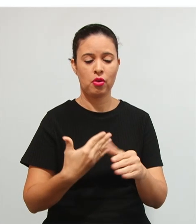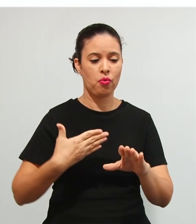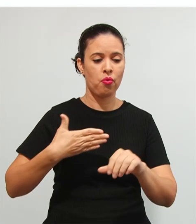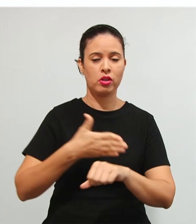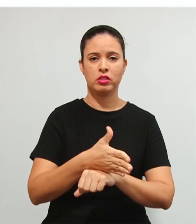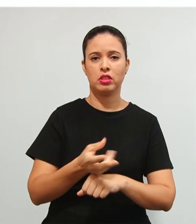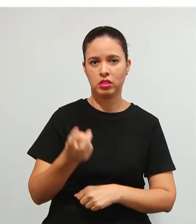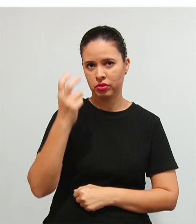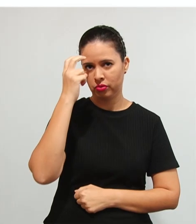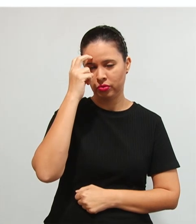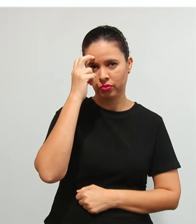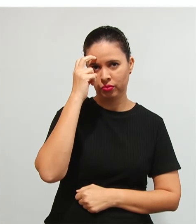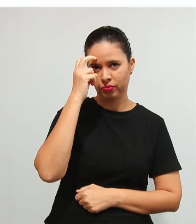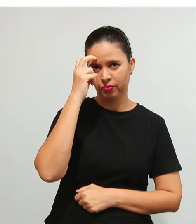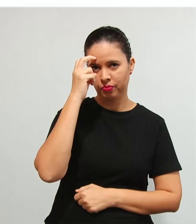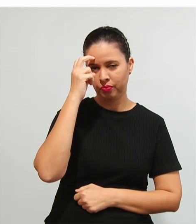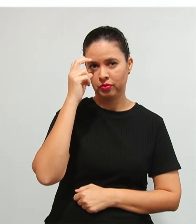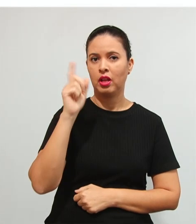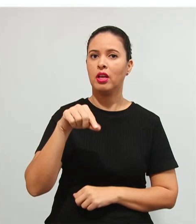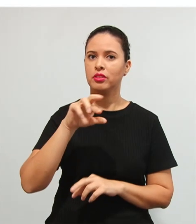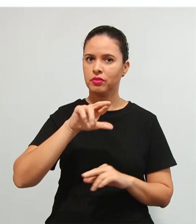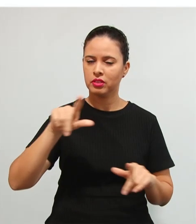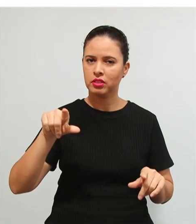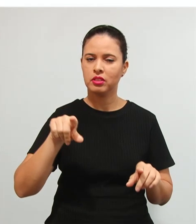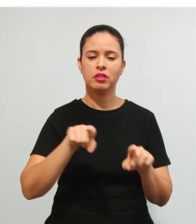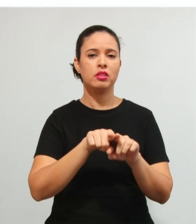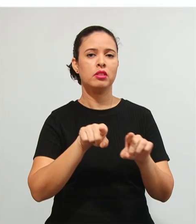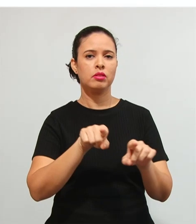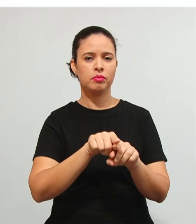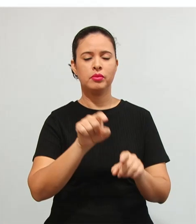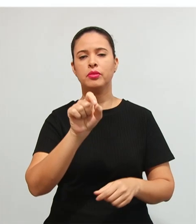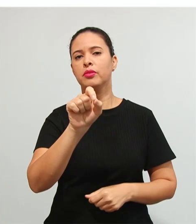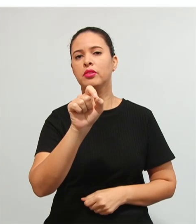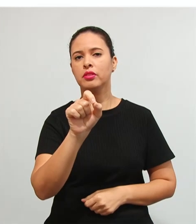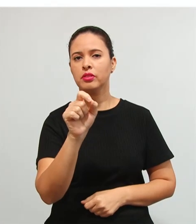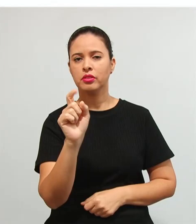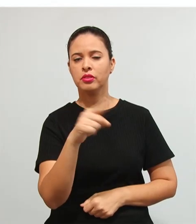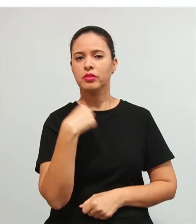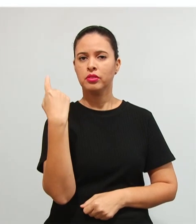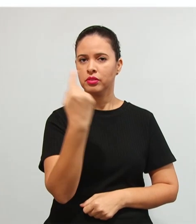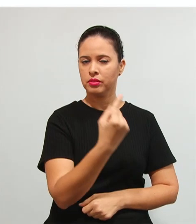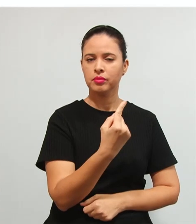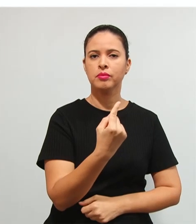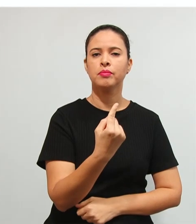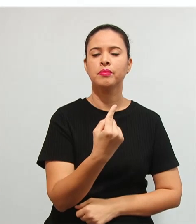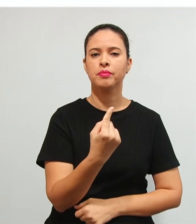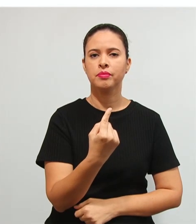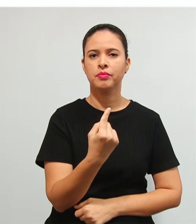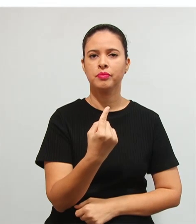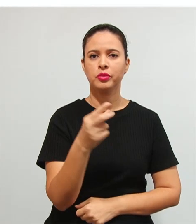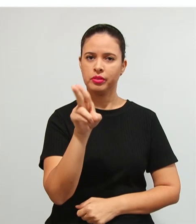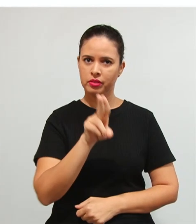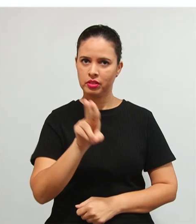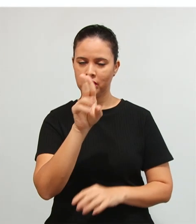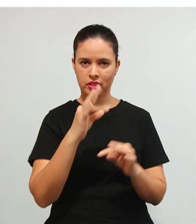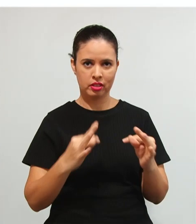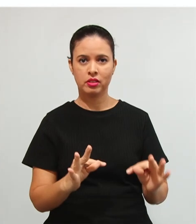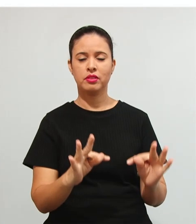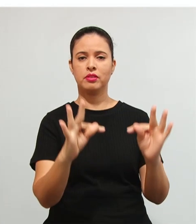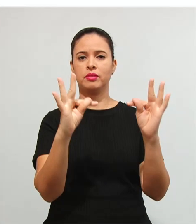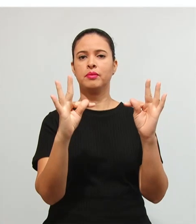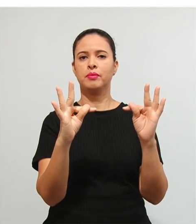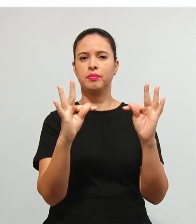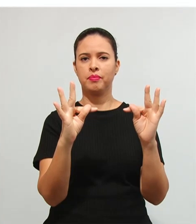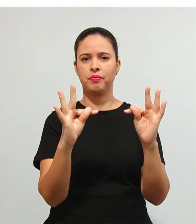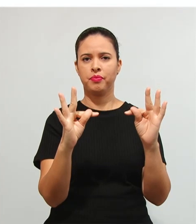à cultura é diferente, a forma com que, usando o meio de tecnologias,